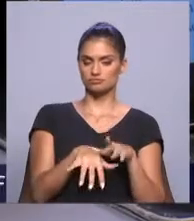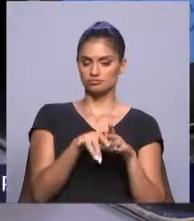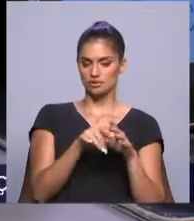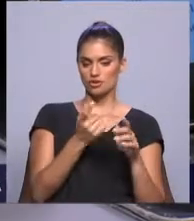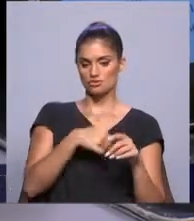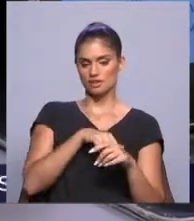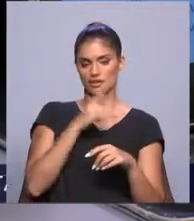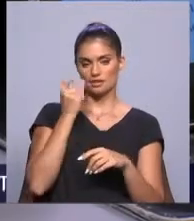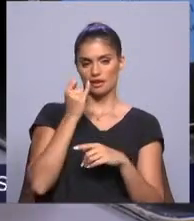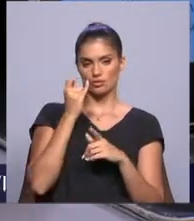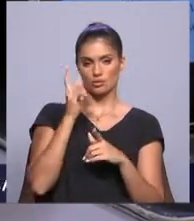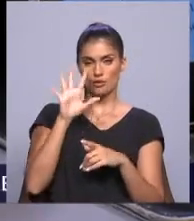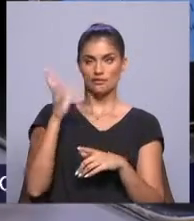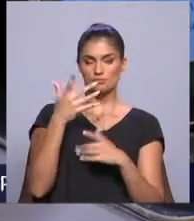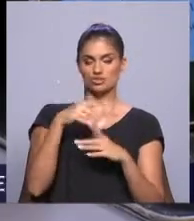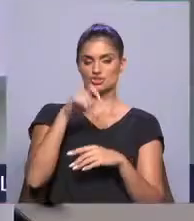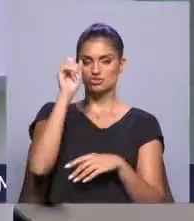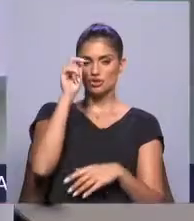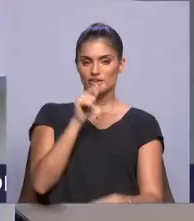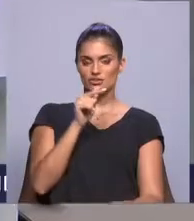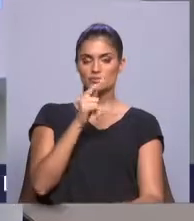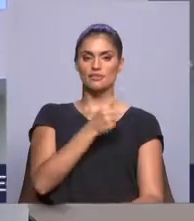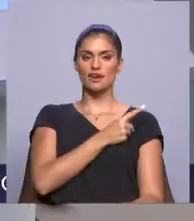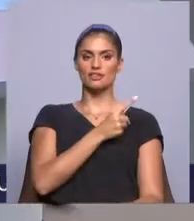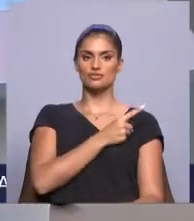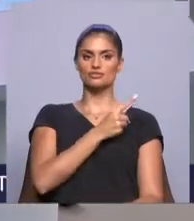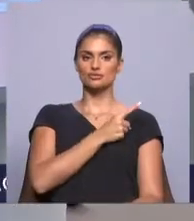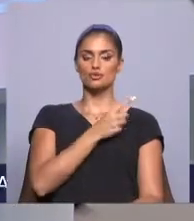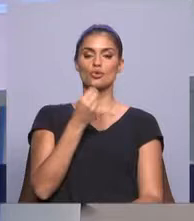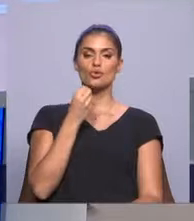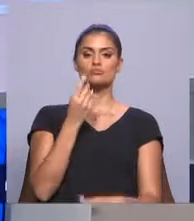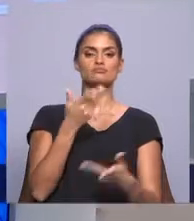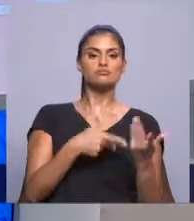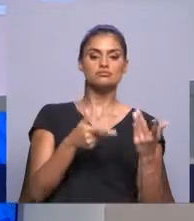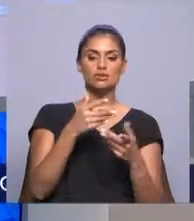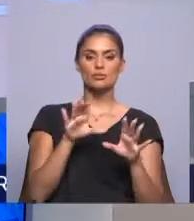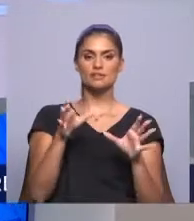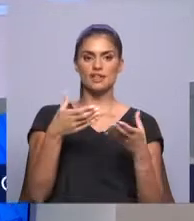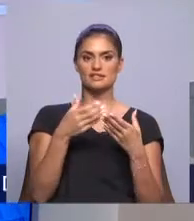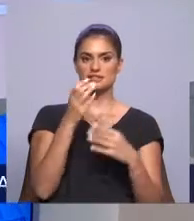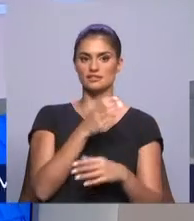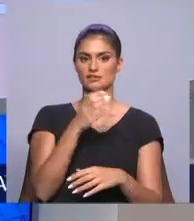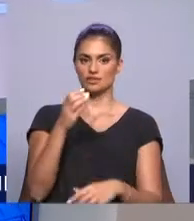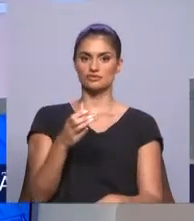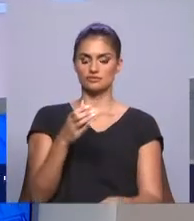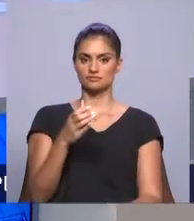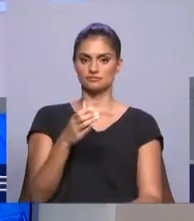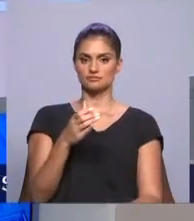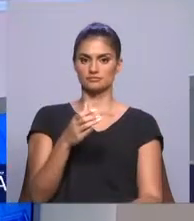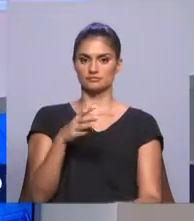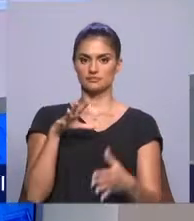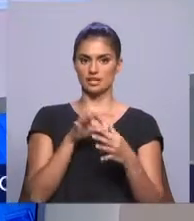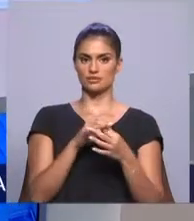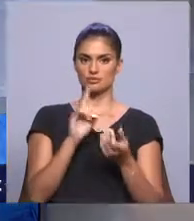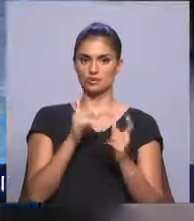percepção do universo, mas também com histórias pessoais de como é que ele interage com a comunidade científica e as suas impressões sobre o